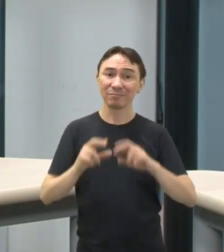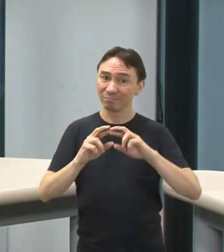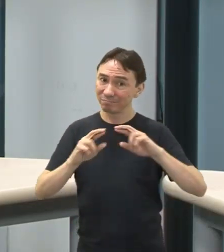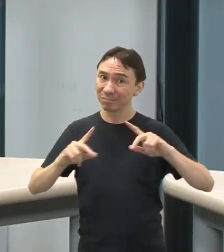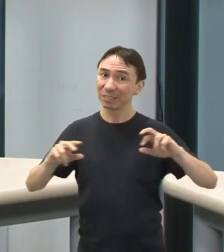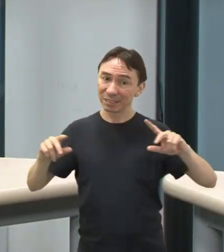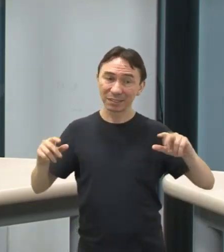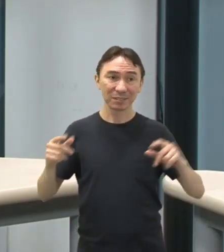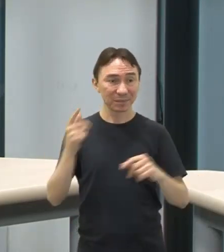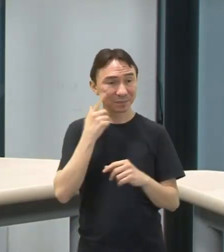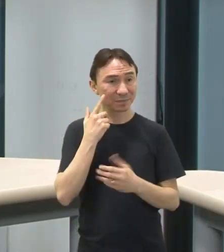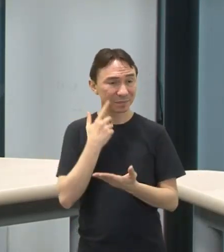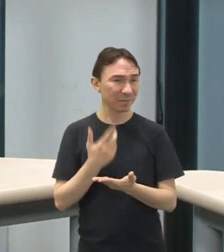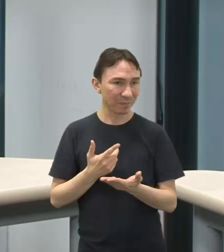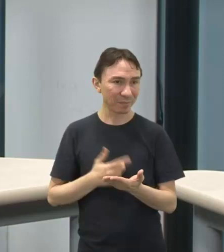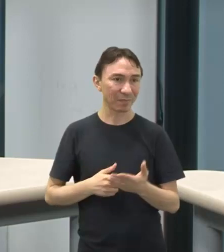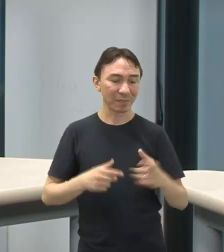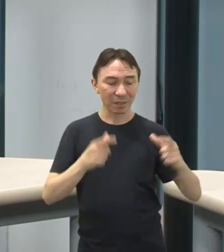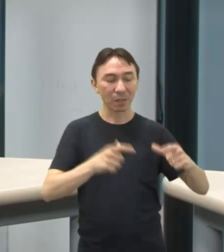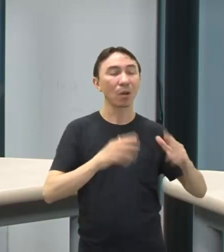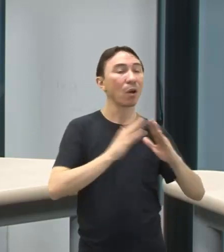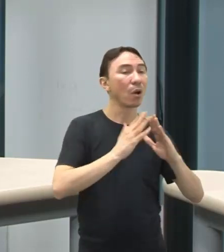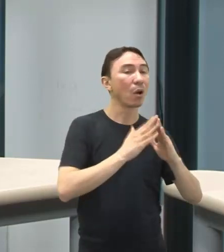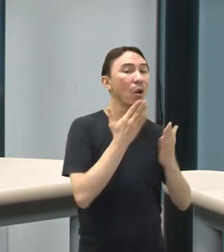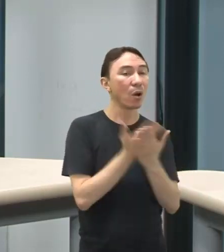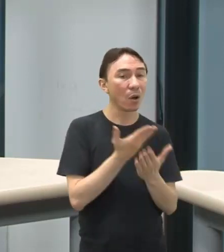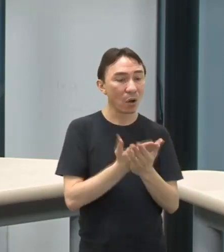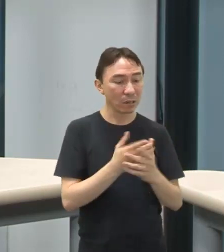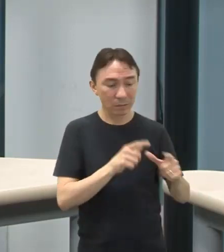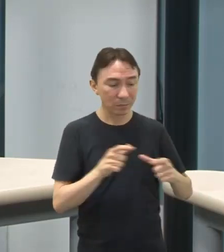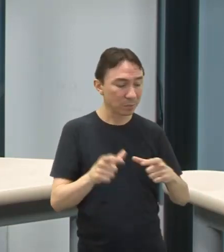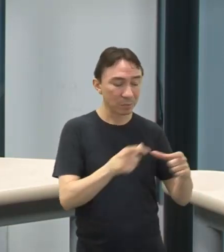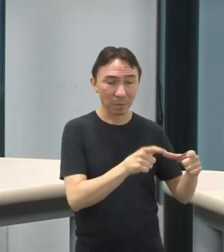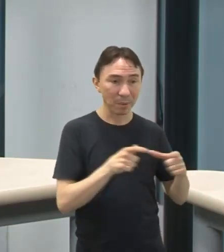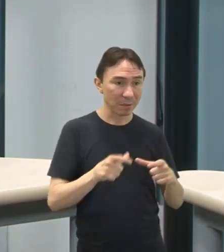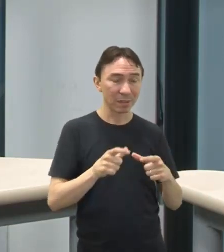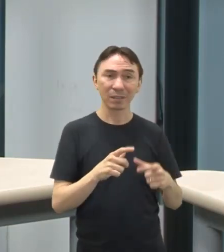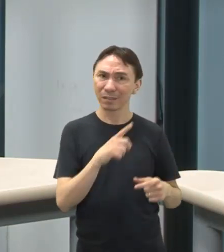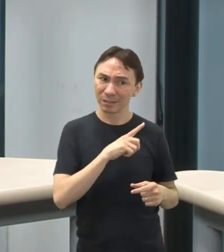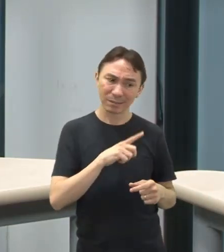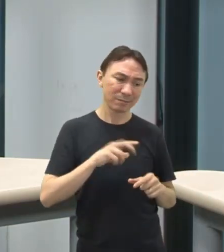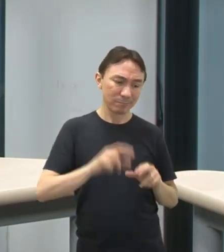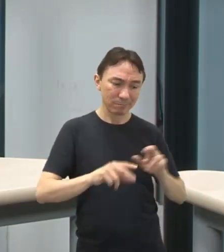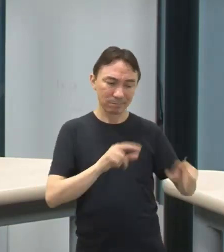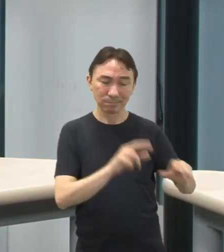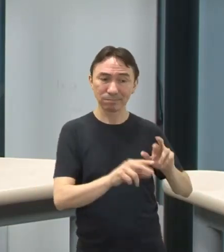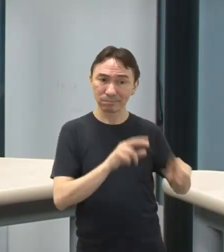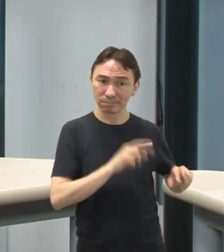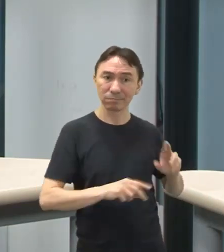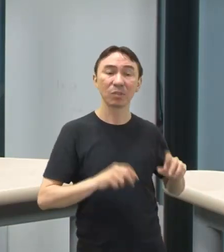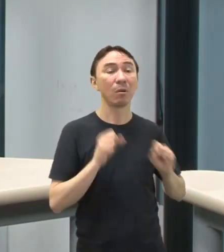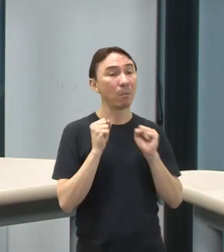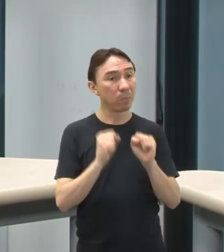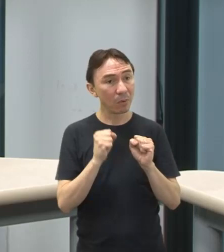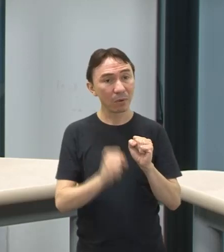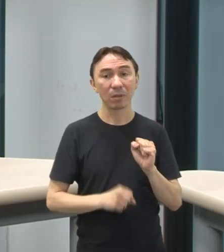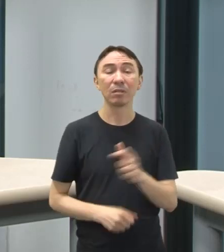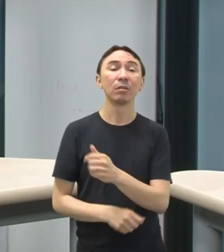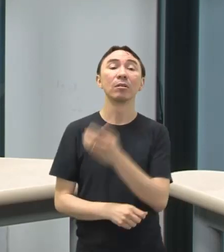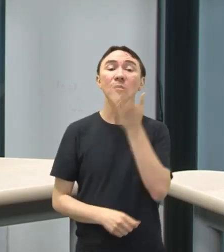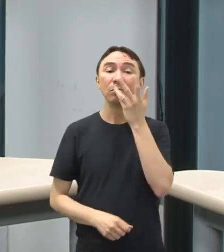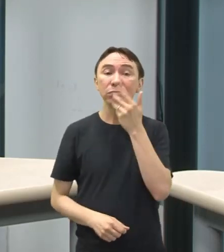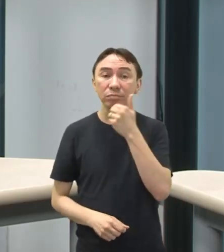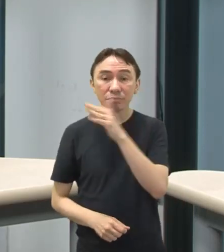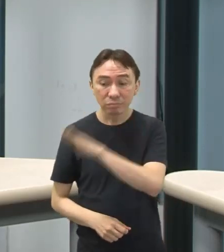é Penha e as suas especificidades e podem contribuir né com aprendizagem das crianças eles têm